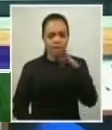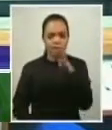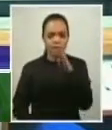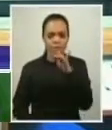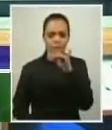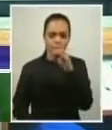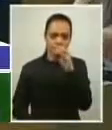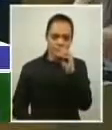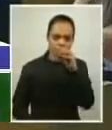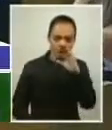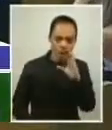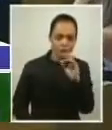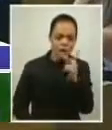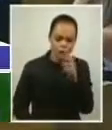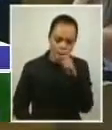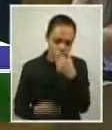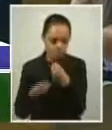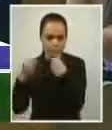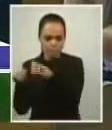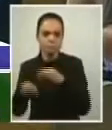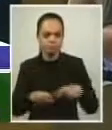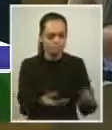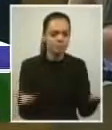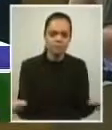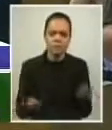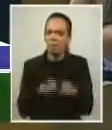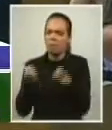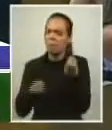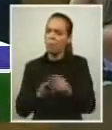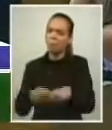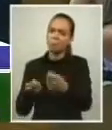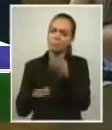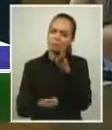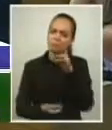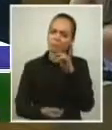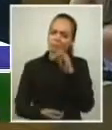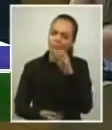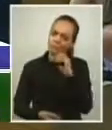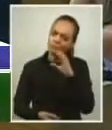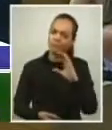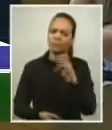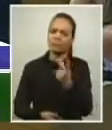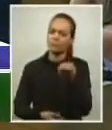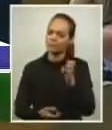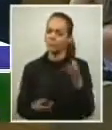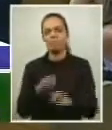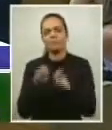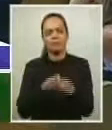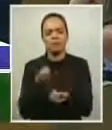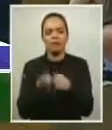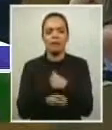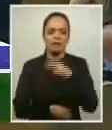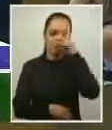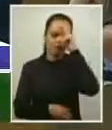a eles acomodem brioche isso me faz lembrar a um